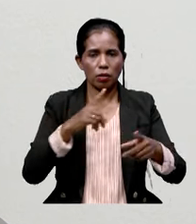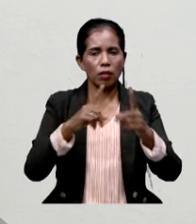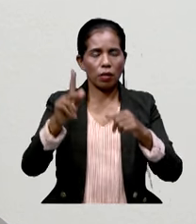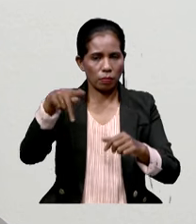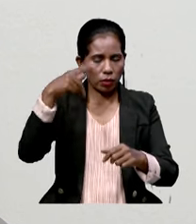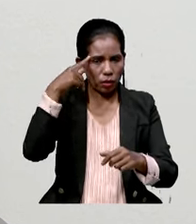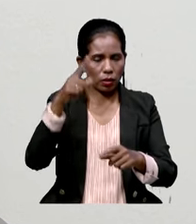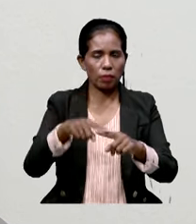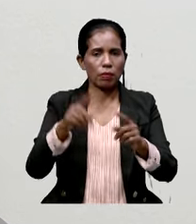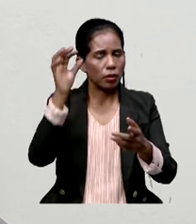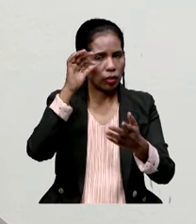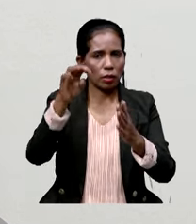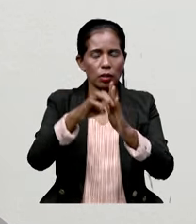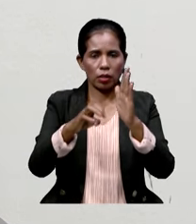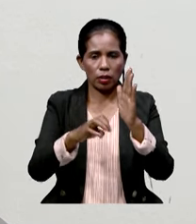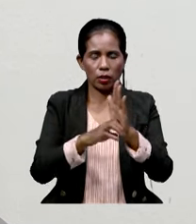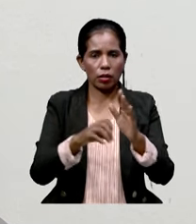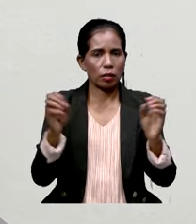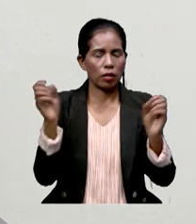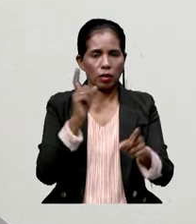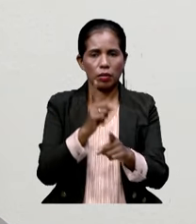política mais be secretário de Estado Rezei Teidane.